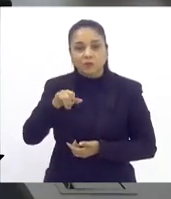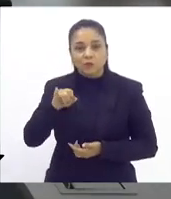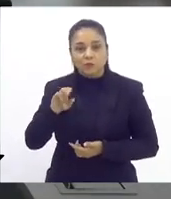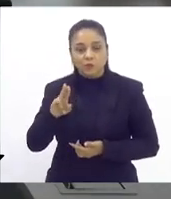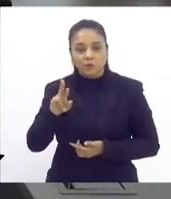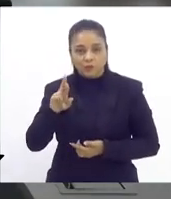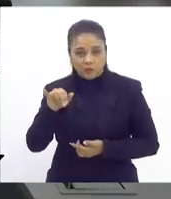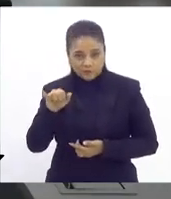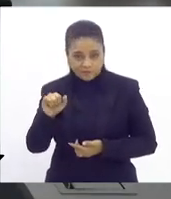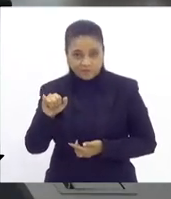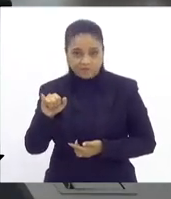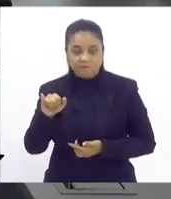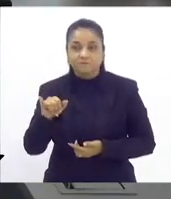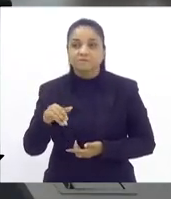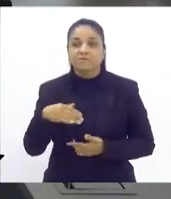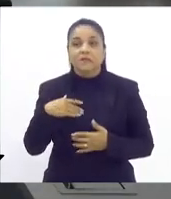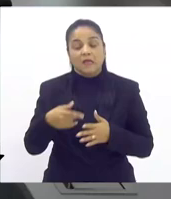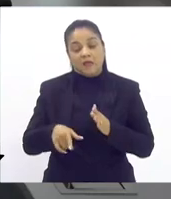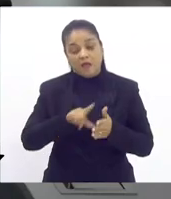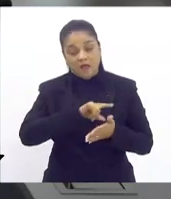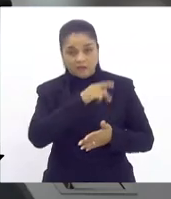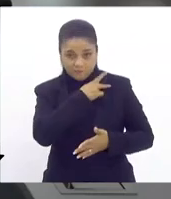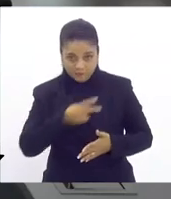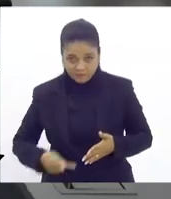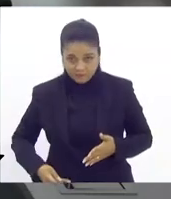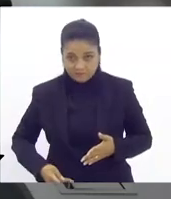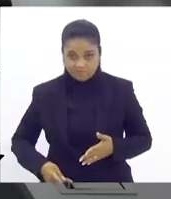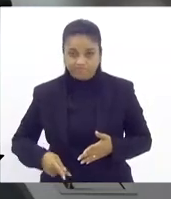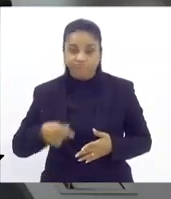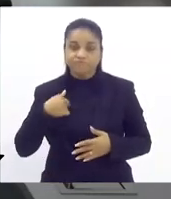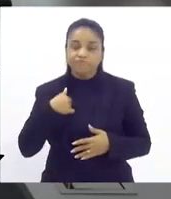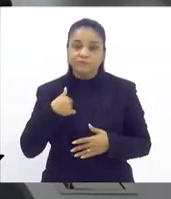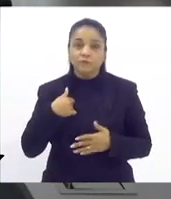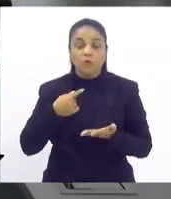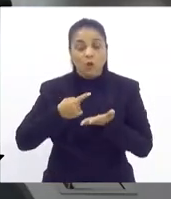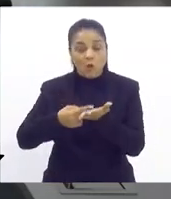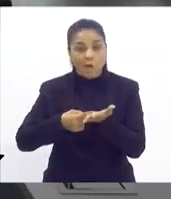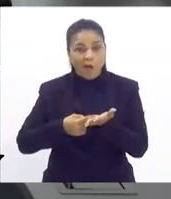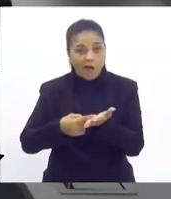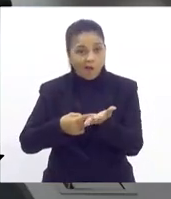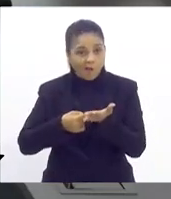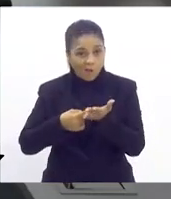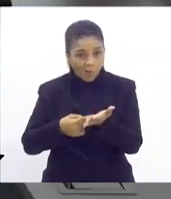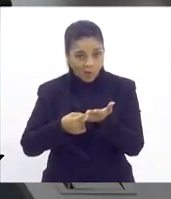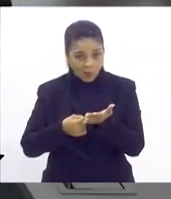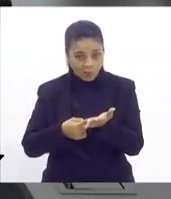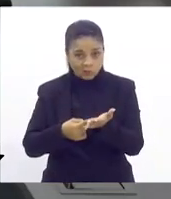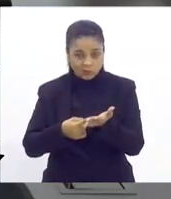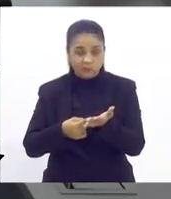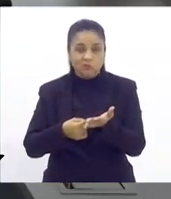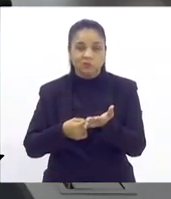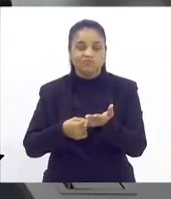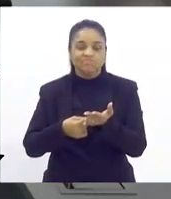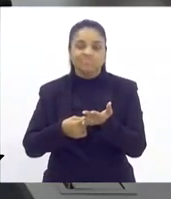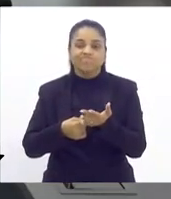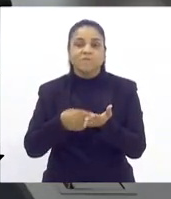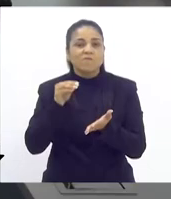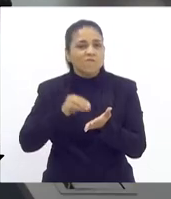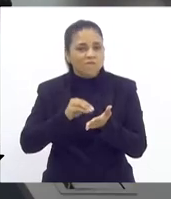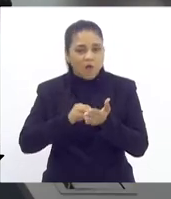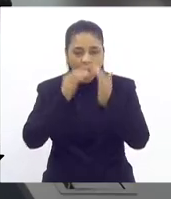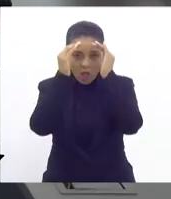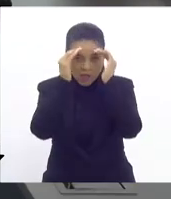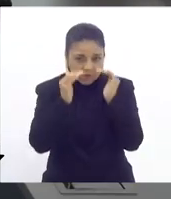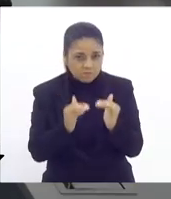Presidente antes de tudo colocar que eu tenho acordo com a condição com esse Estiva é um desrespeito com esse